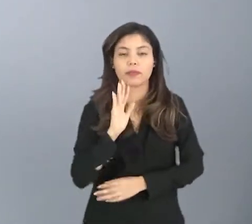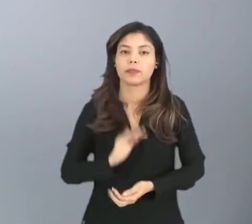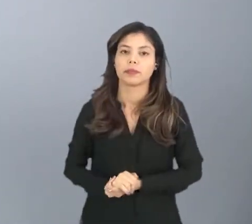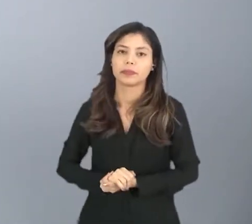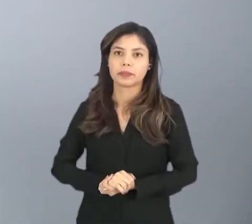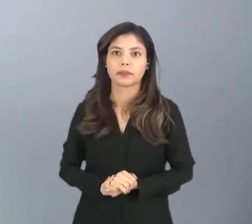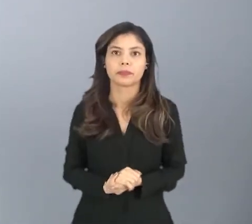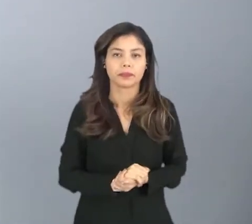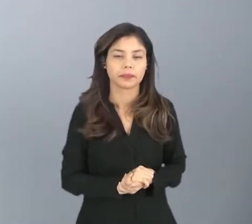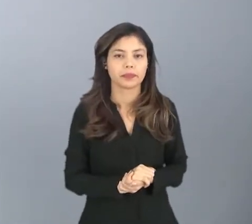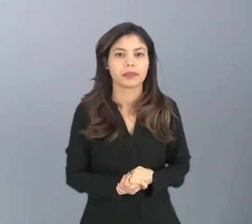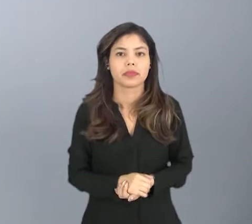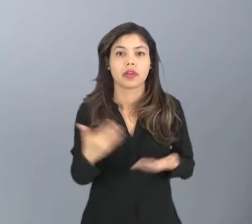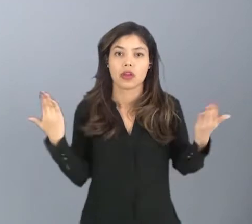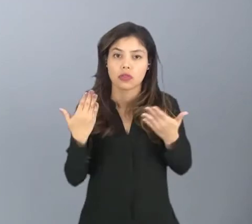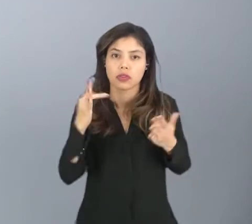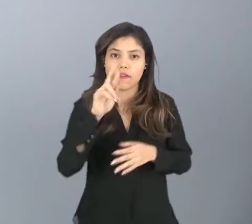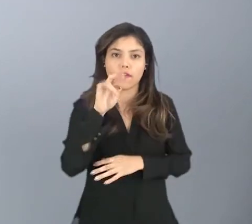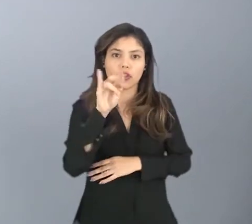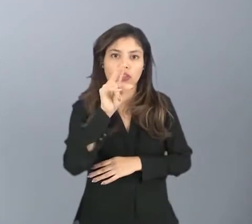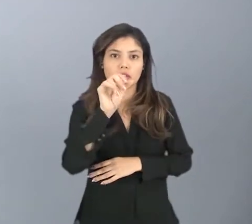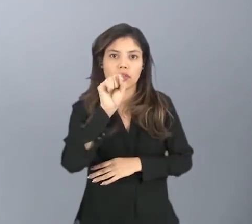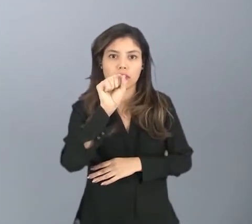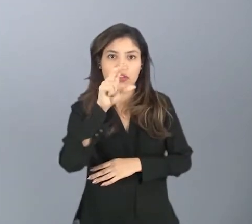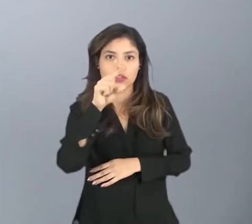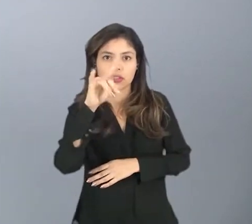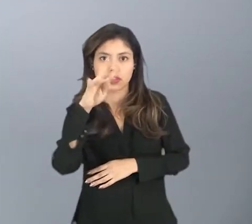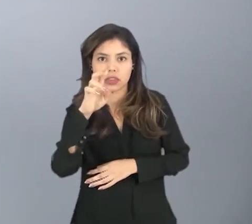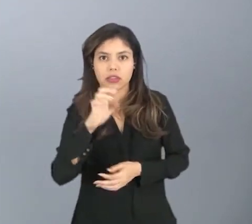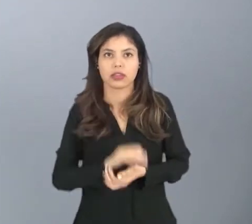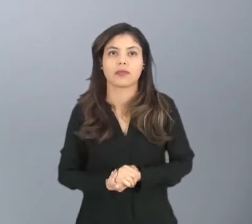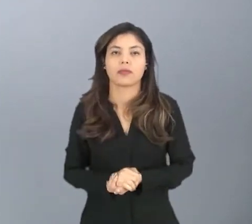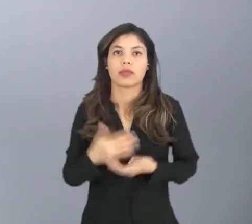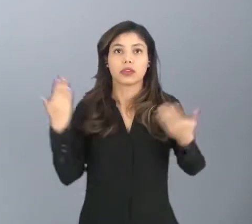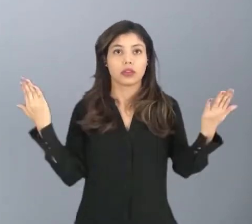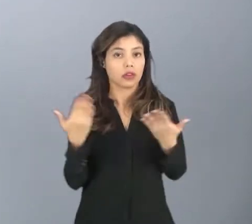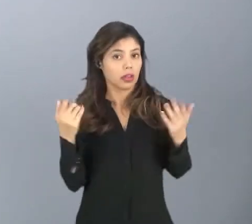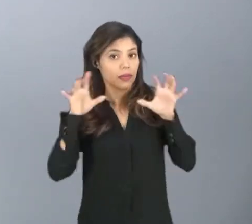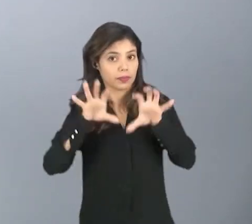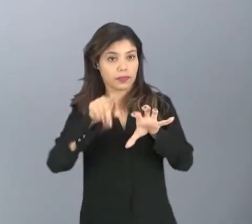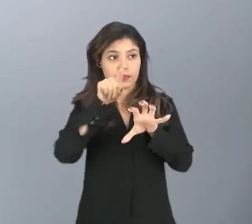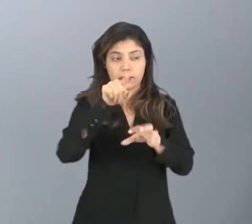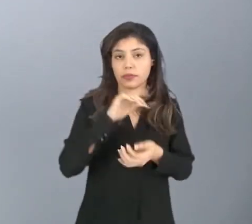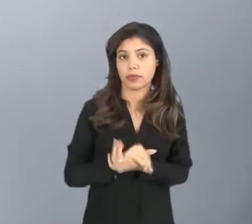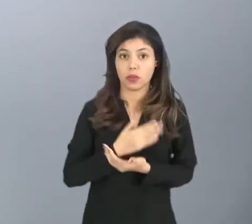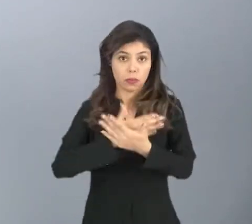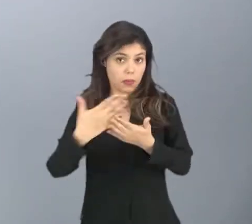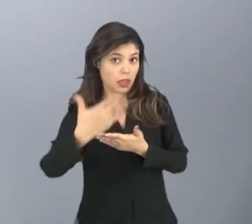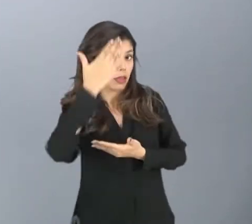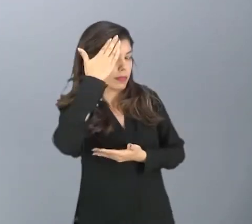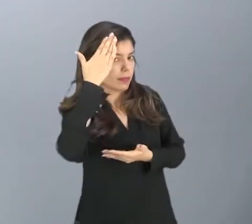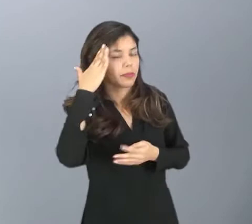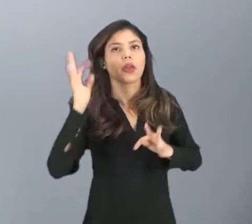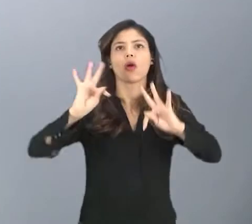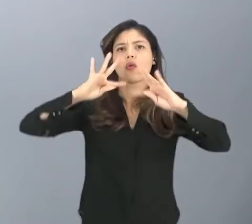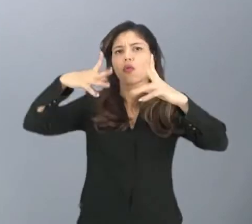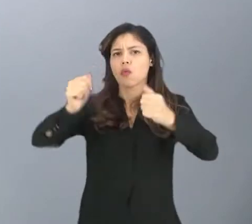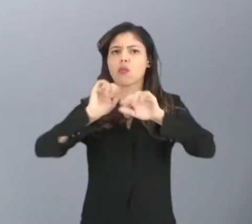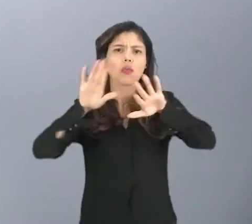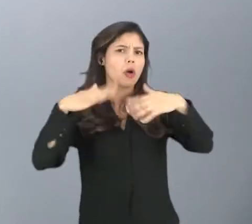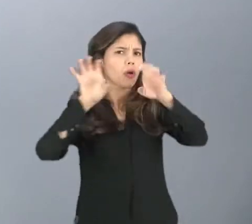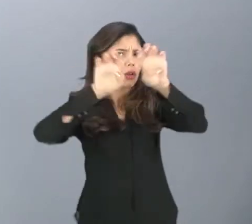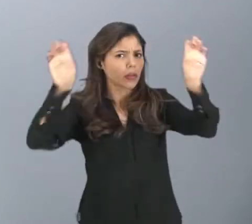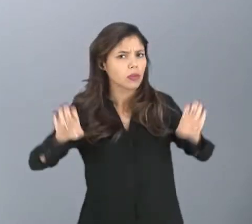próprio alimento, através do que a gente chama de fotossíntese. E aqui, a gente vai começar a entender quais são as estruturas que a